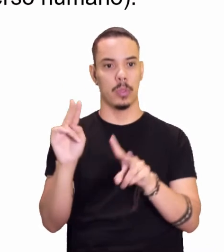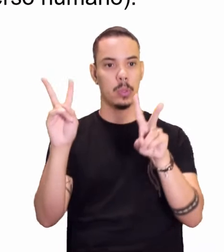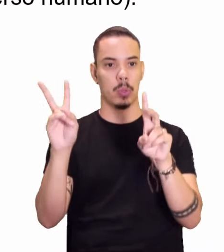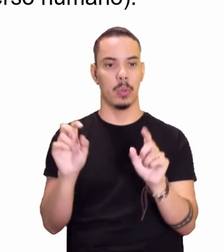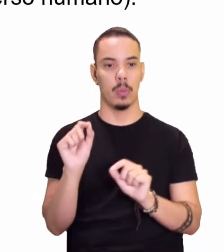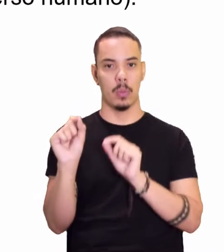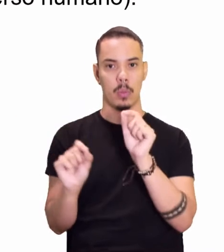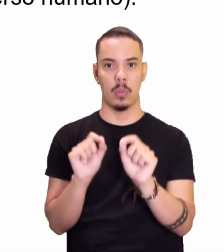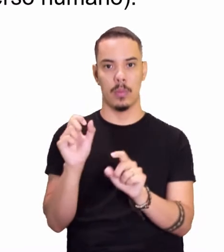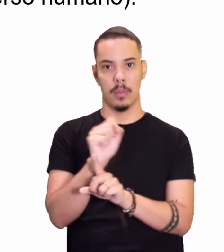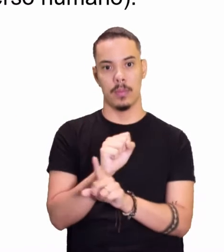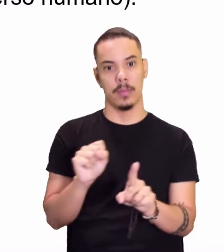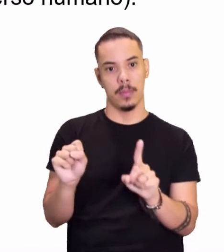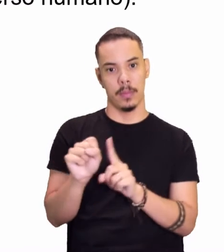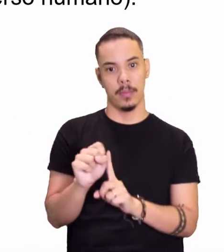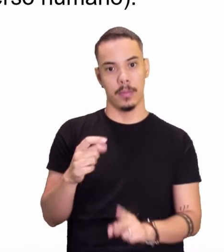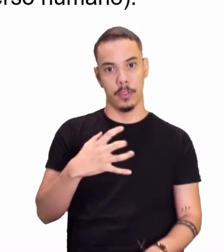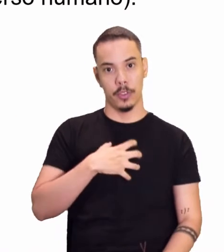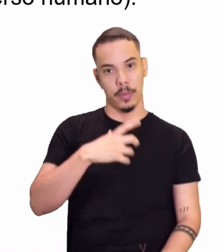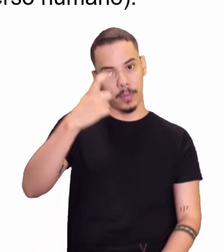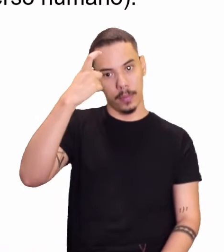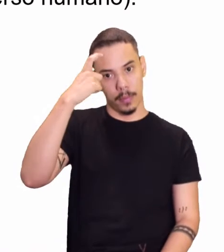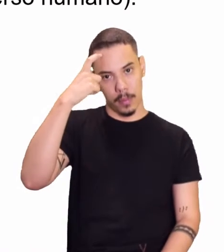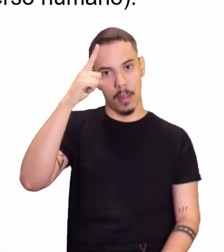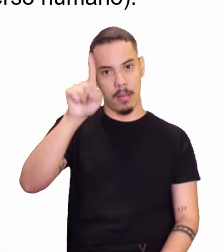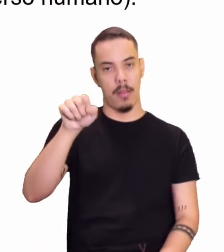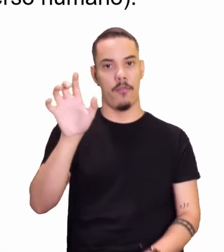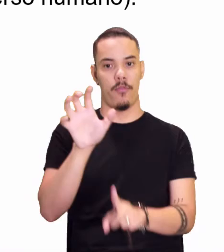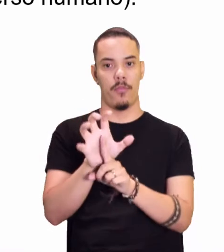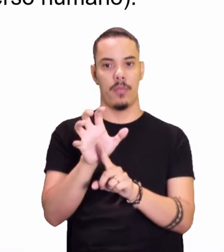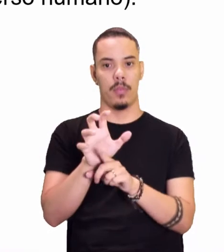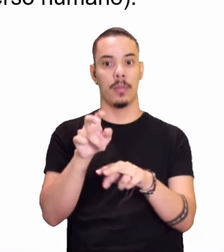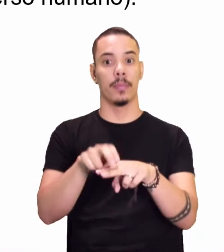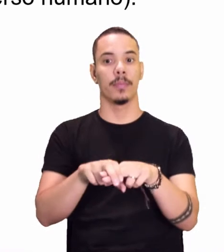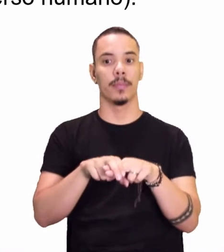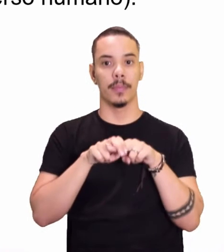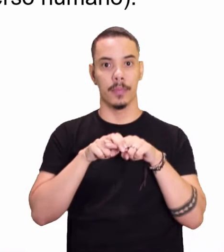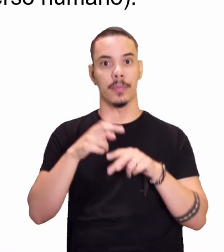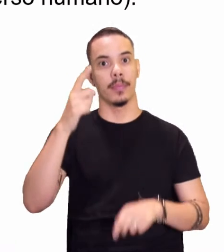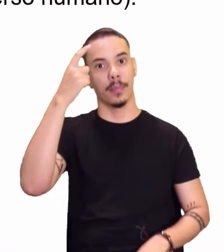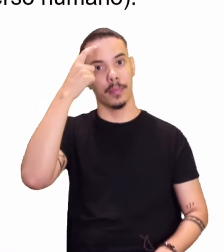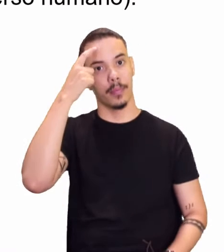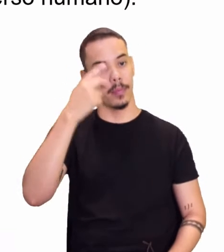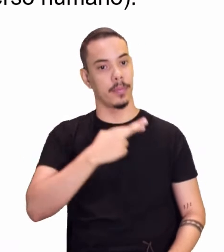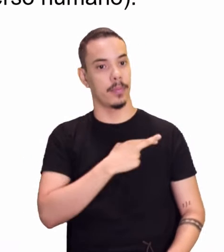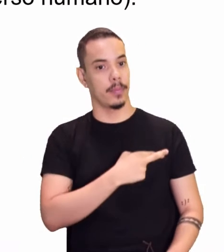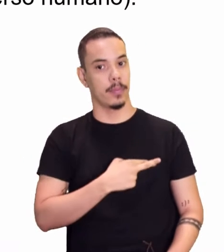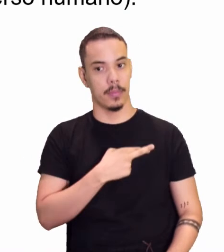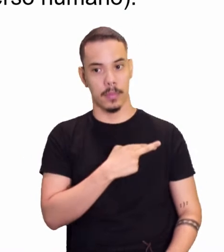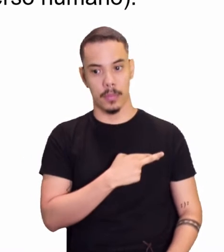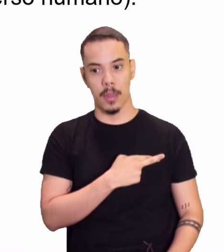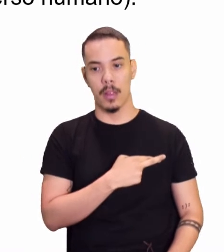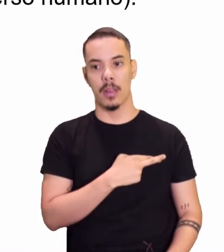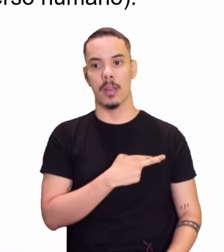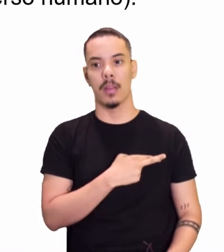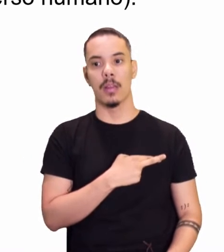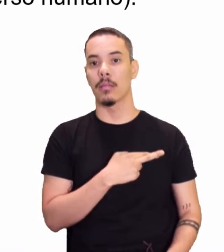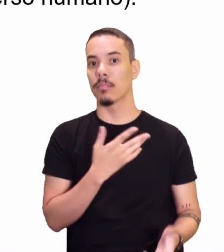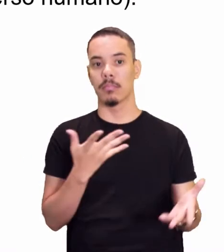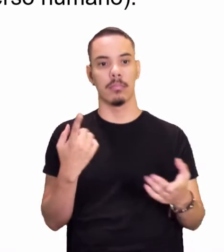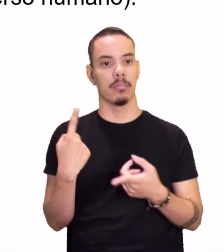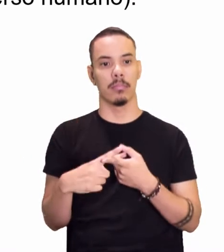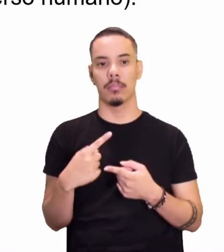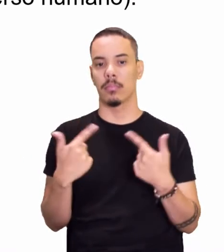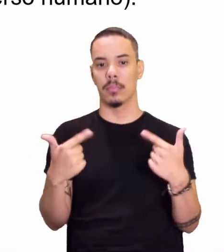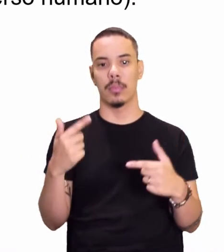sociedade, com seu modo de pensar. Essa era a influência. Então, o pensamento religioso, que até então